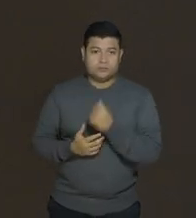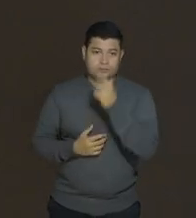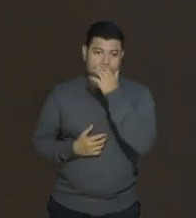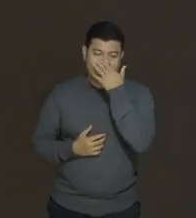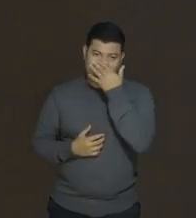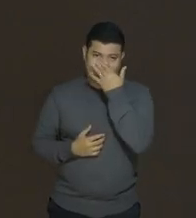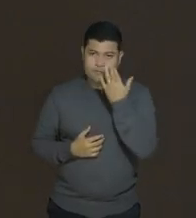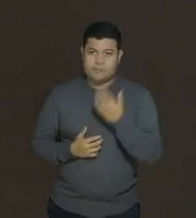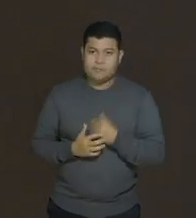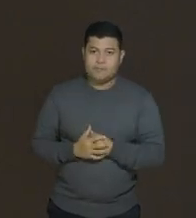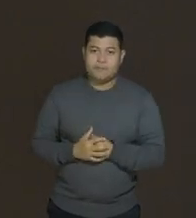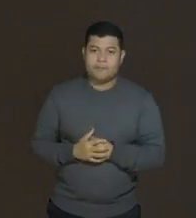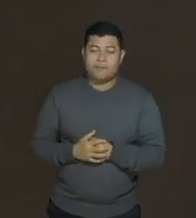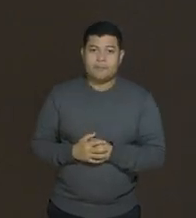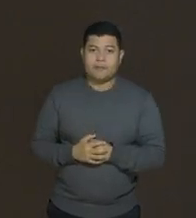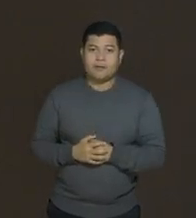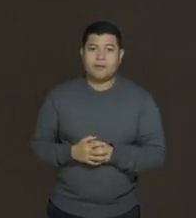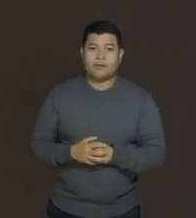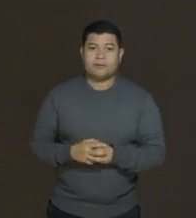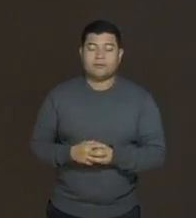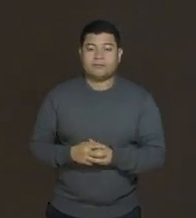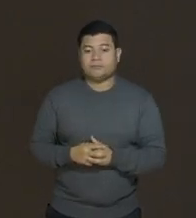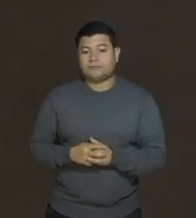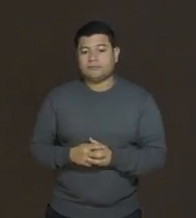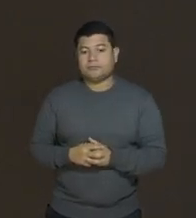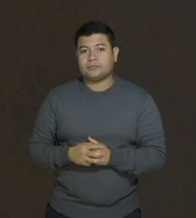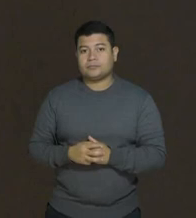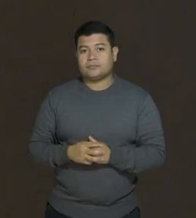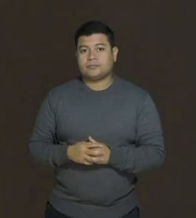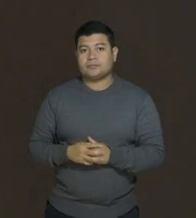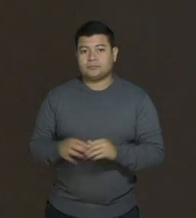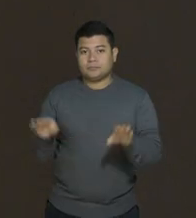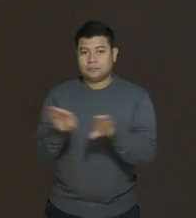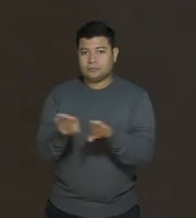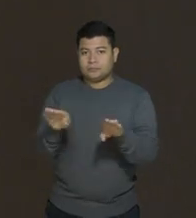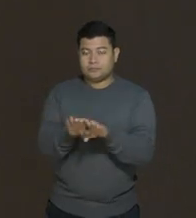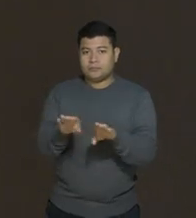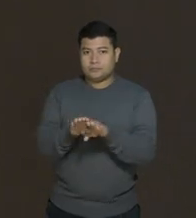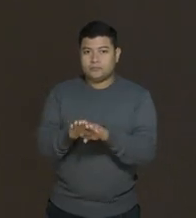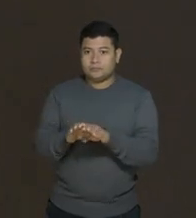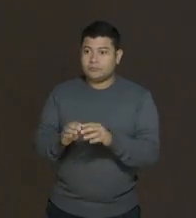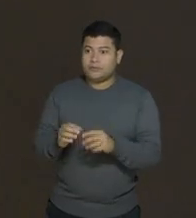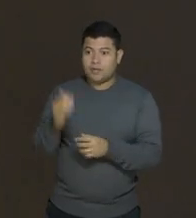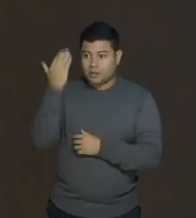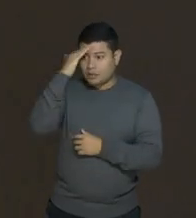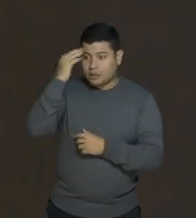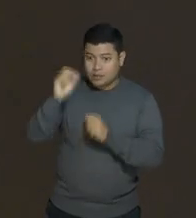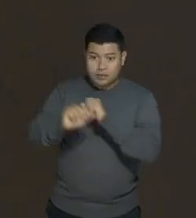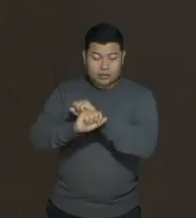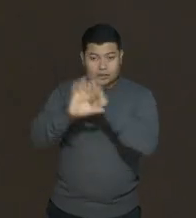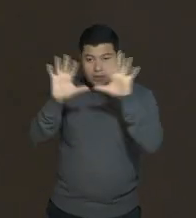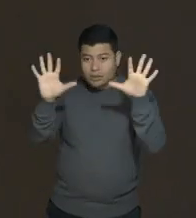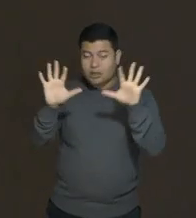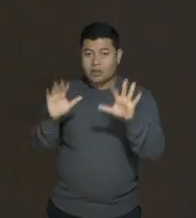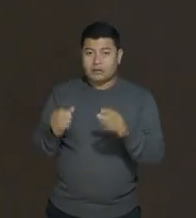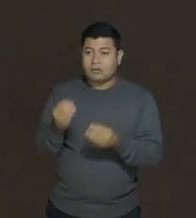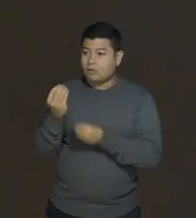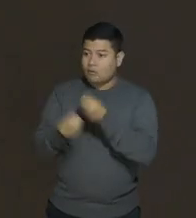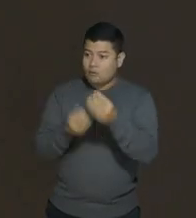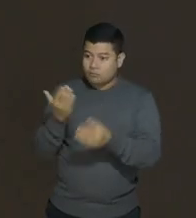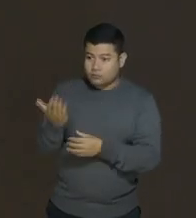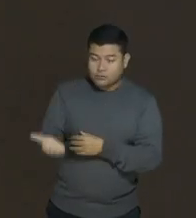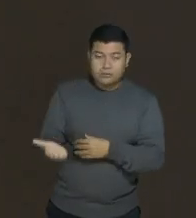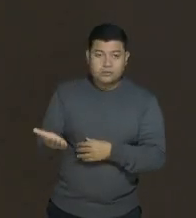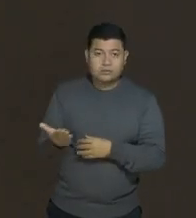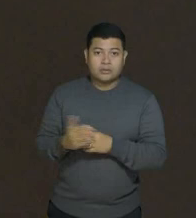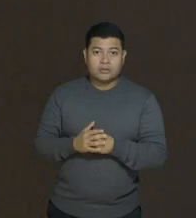Então, tá. Deve haver clara evidência de comprometimento clínico significativo, né? Porque se você olhar, todos nós